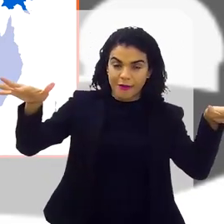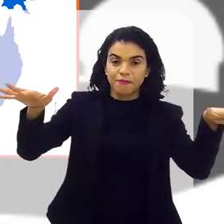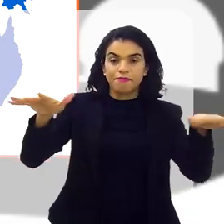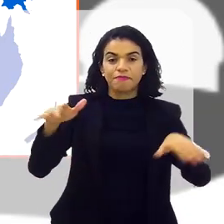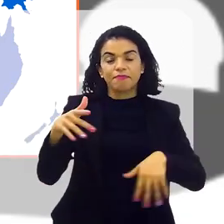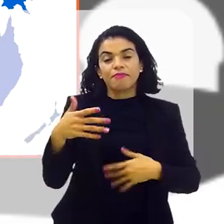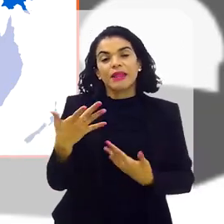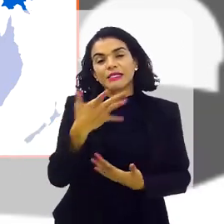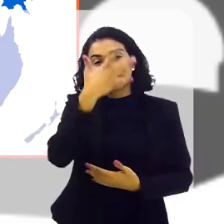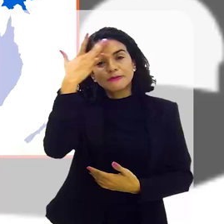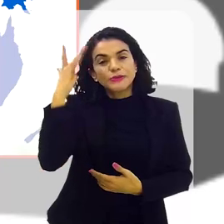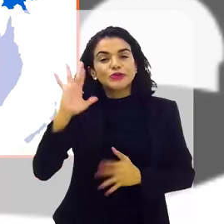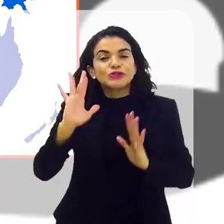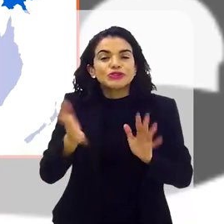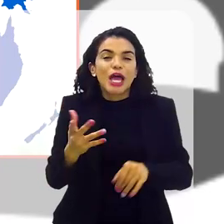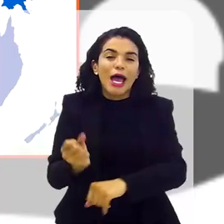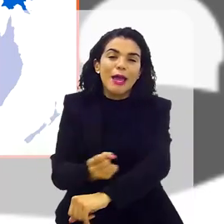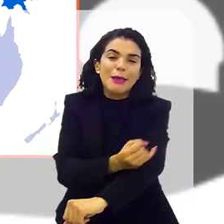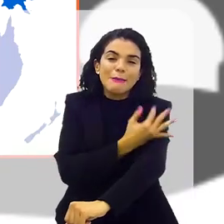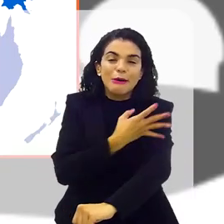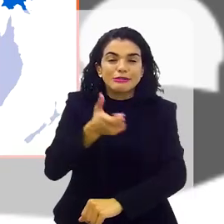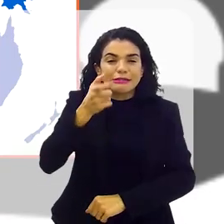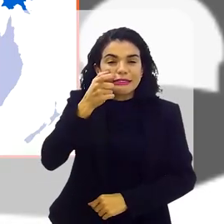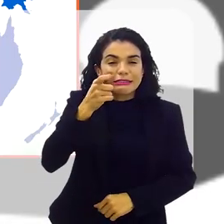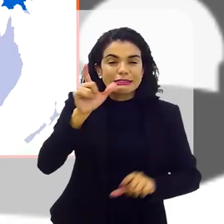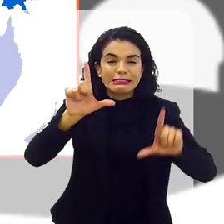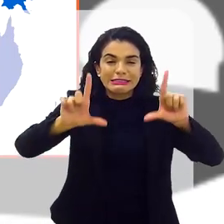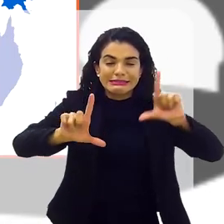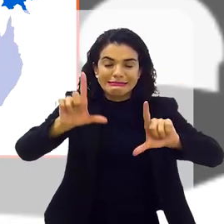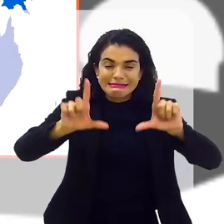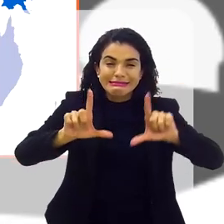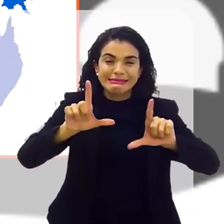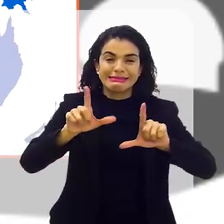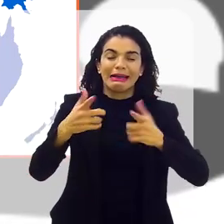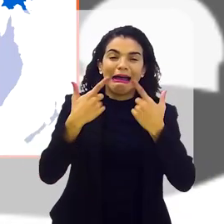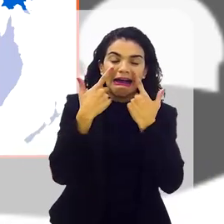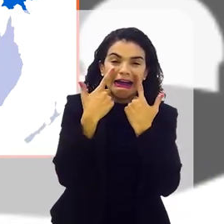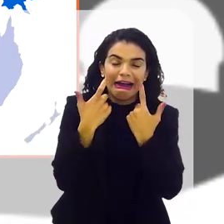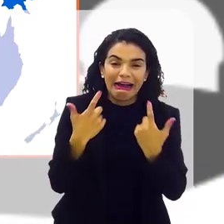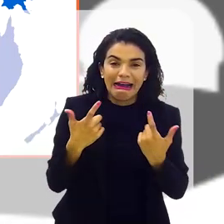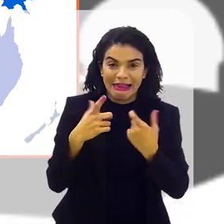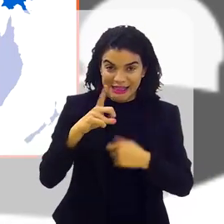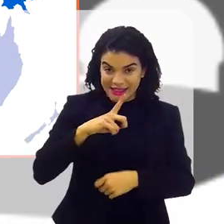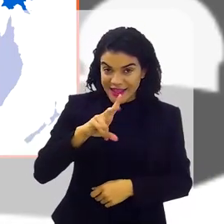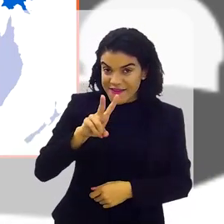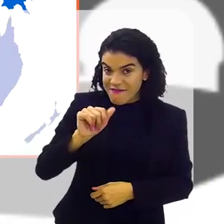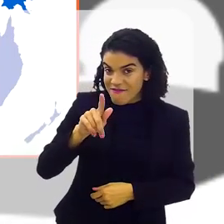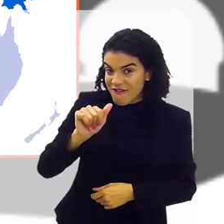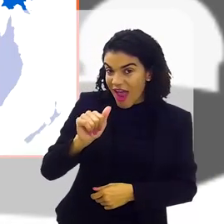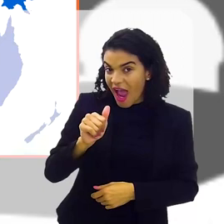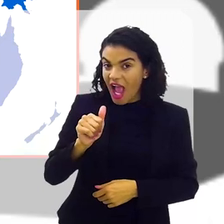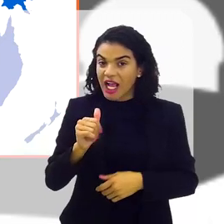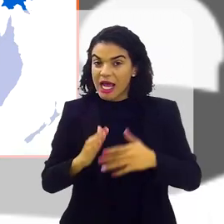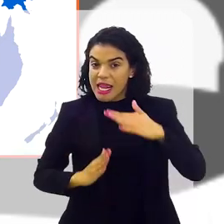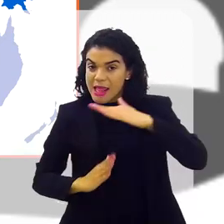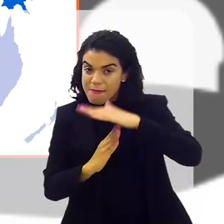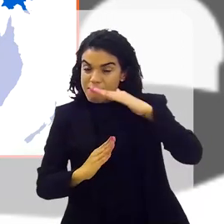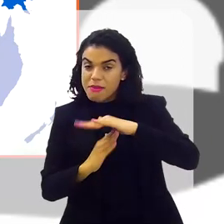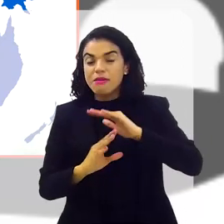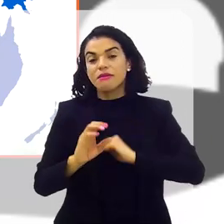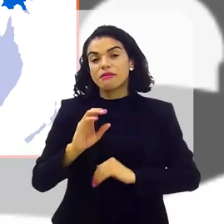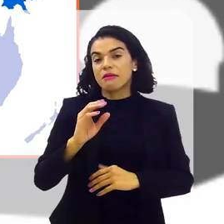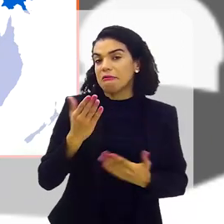Então as pessoas que já estão emocionadas como eu do outro lado que queiram se inscrever você tem vagas ilimitadas